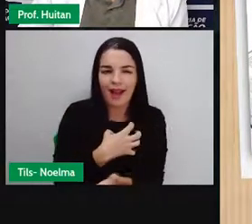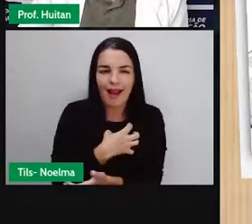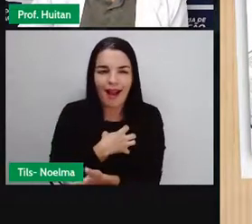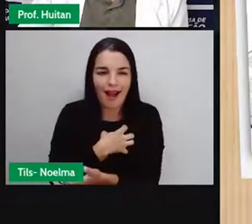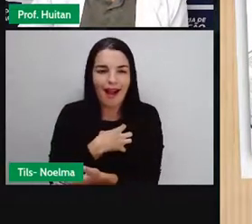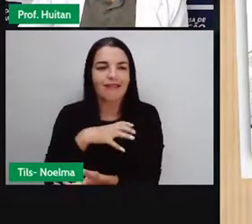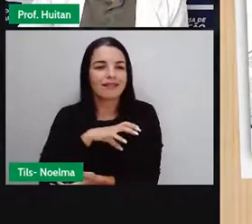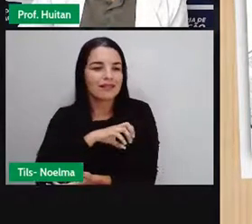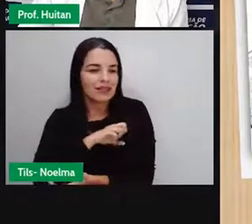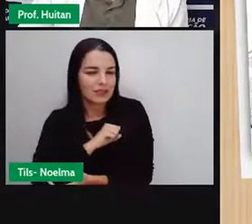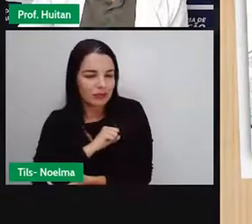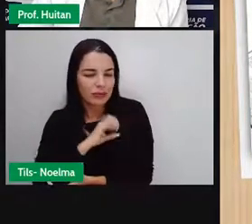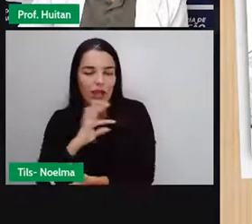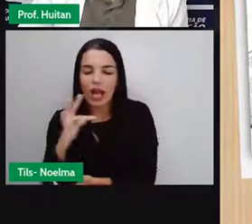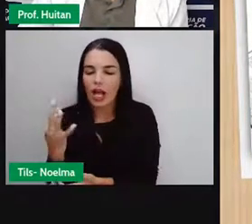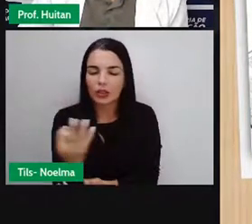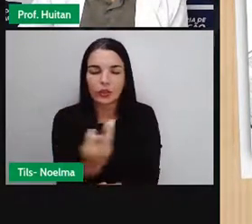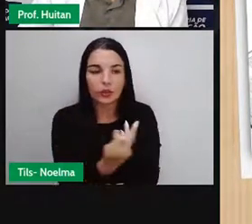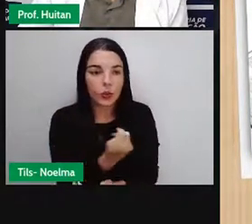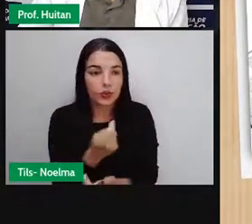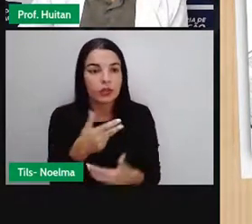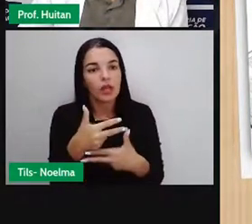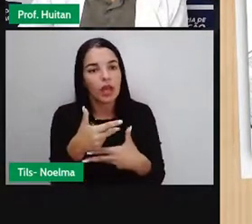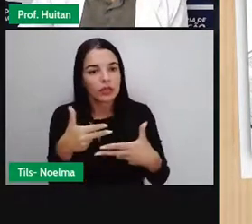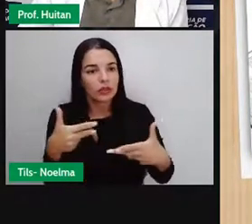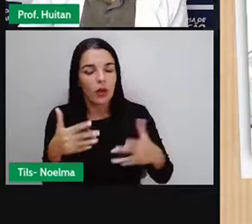relação a todos esses aspectos